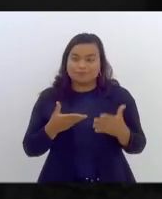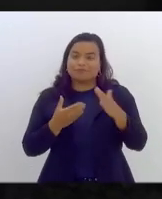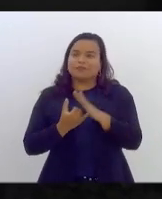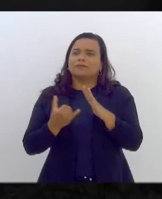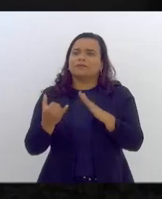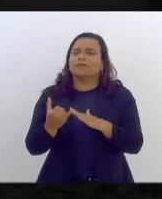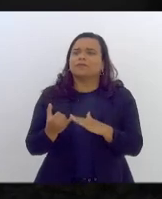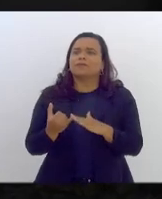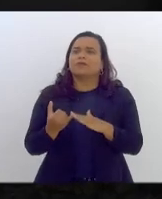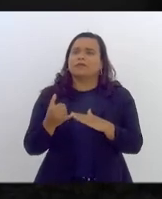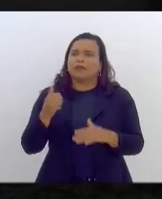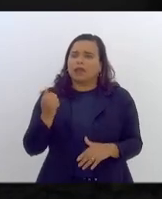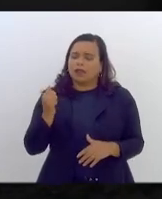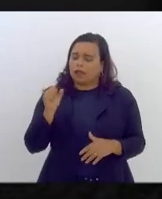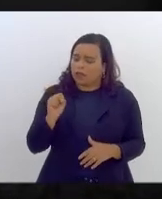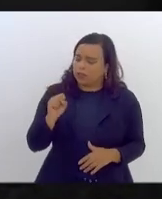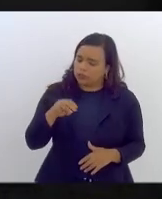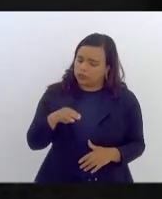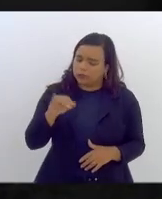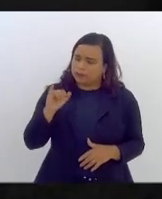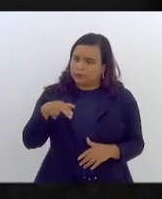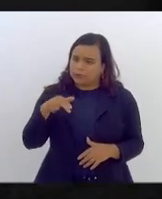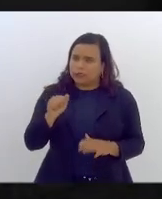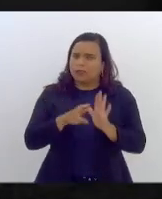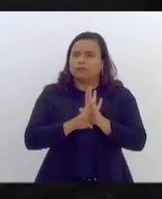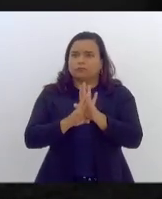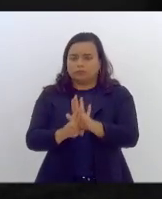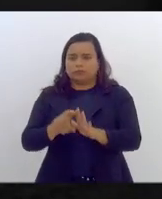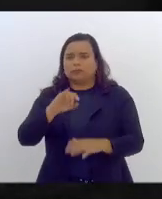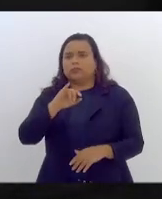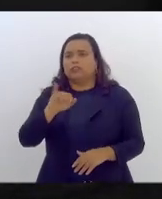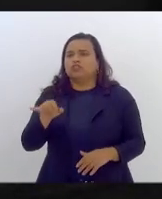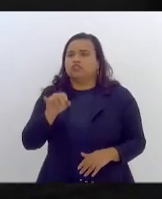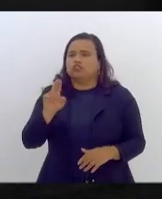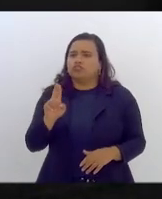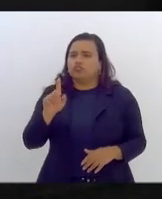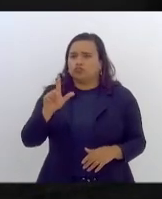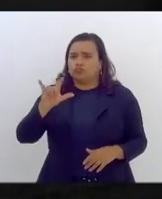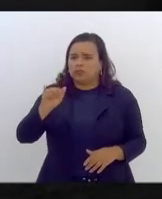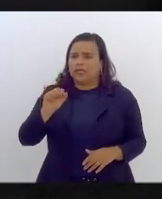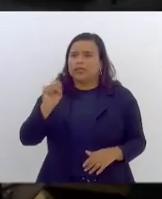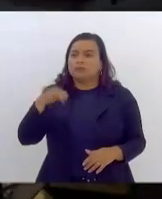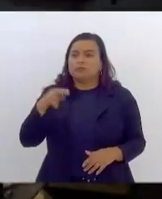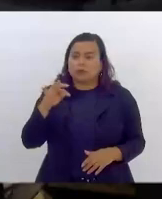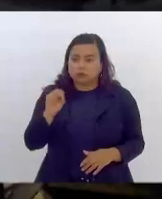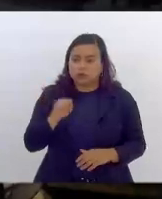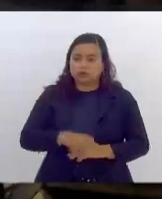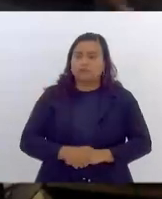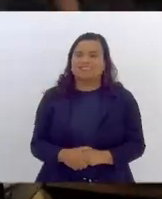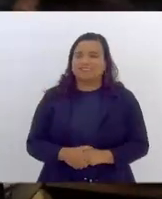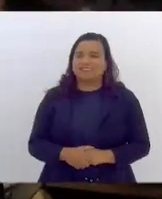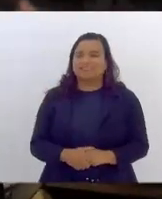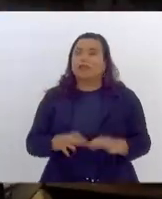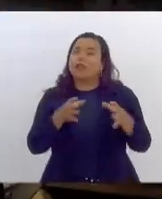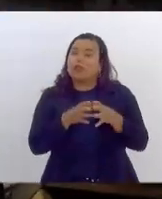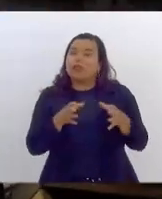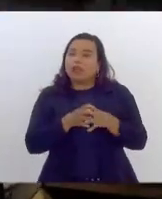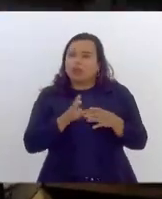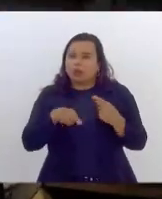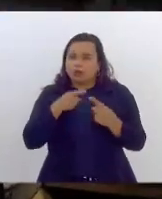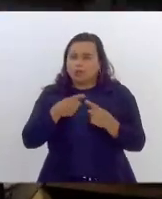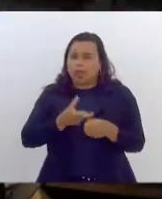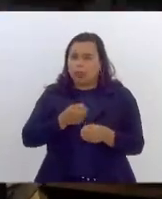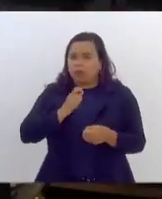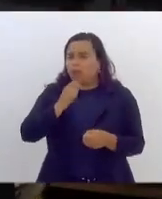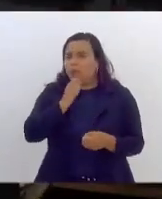Instituto Asmina, representado pela Júlia Santos. A organização sem fins lucrativos